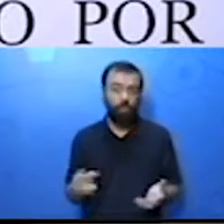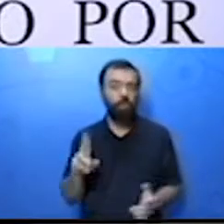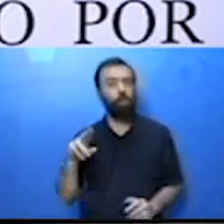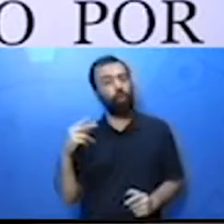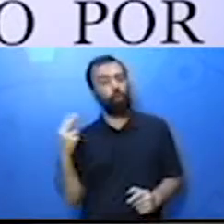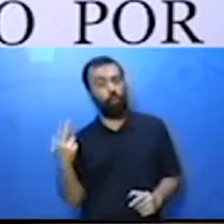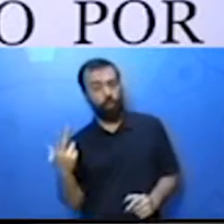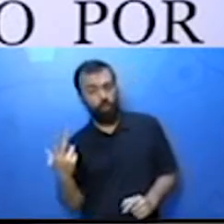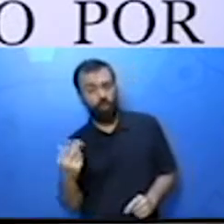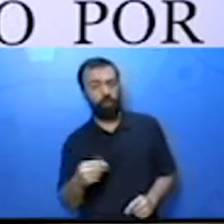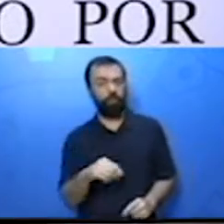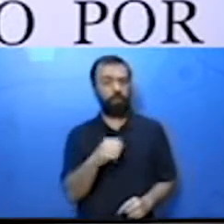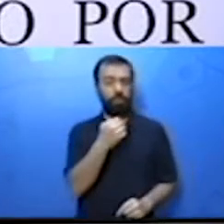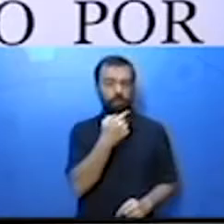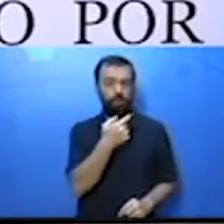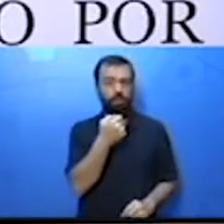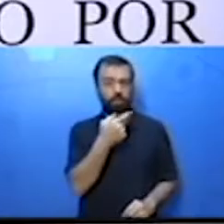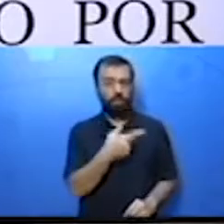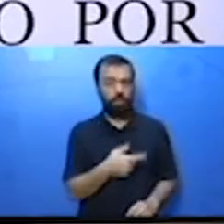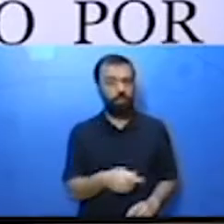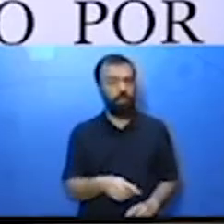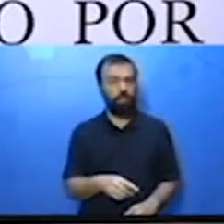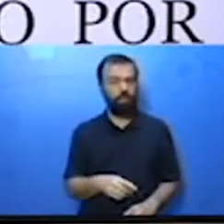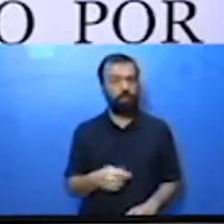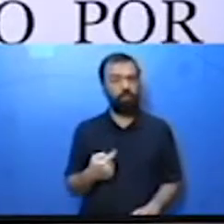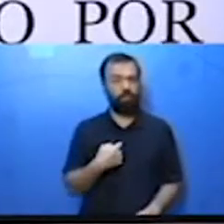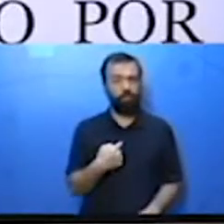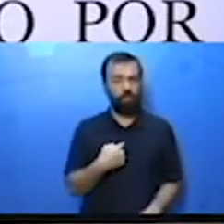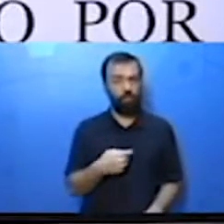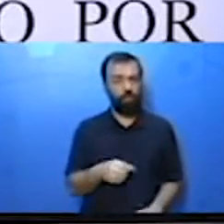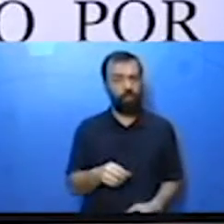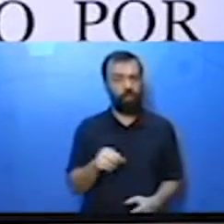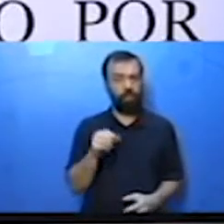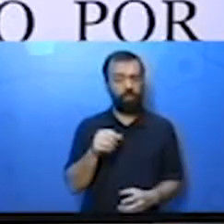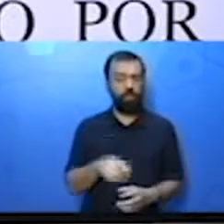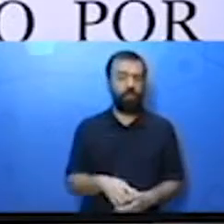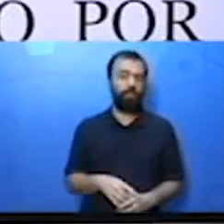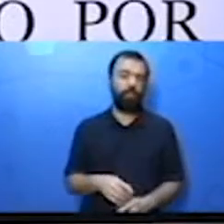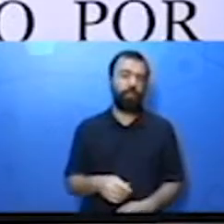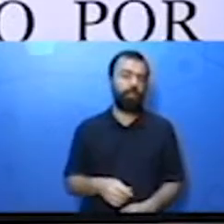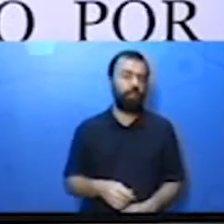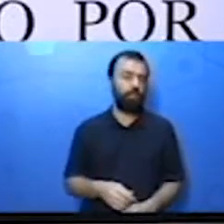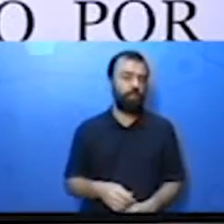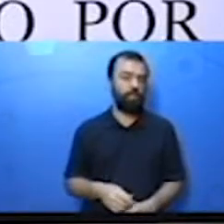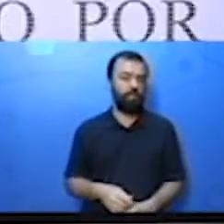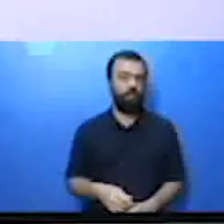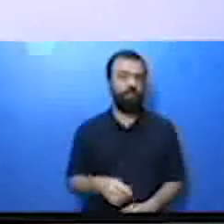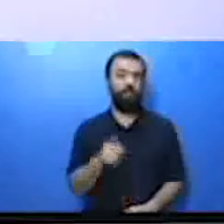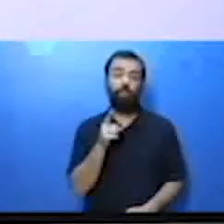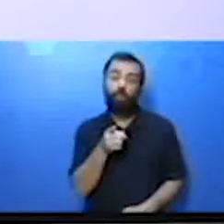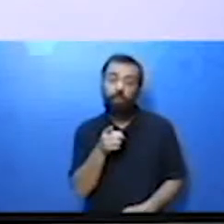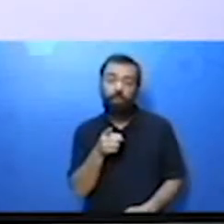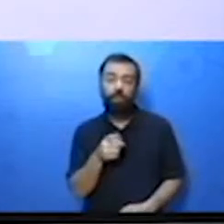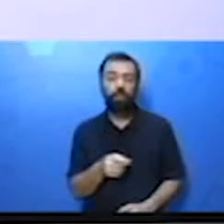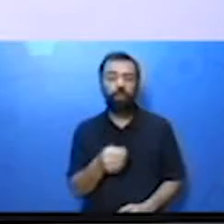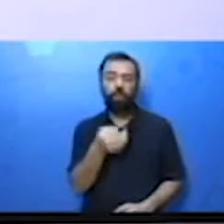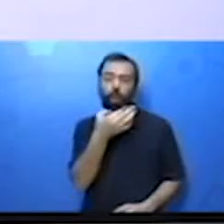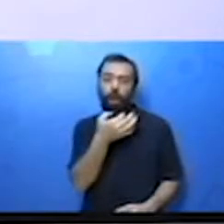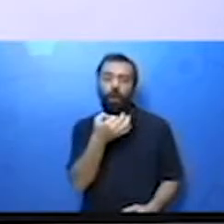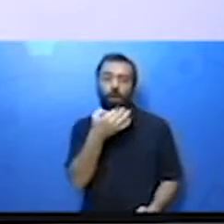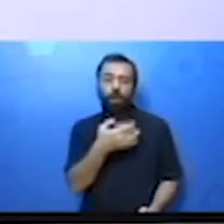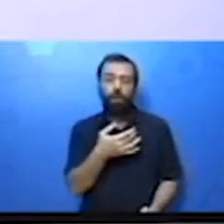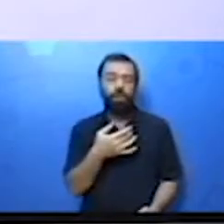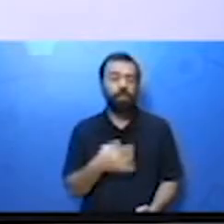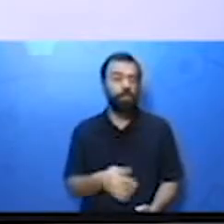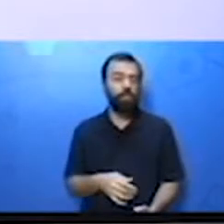a ingestão de medicamentos por conta e risco de um indivíduo. Ou seja, se você tomar um